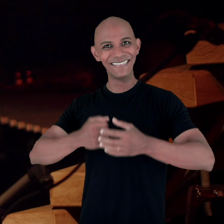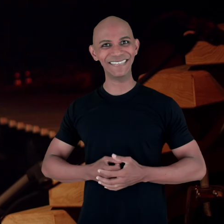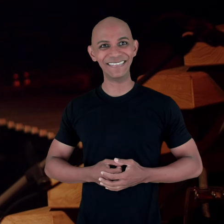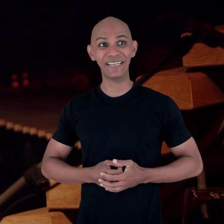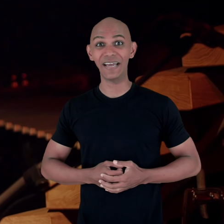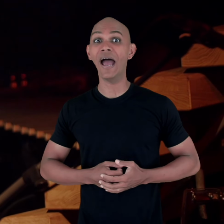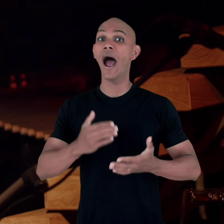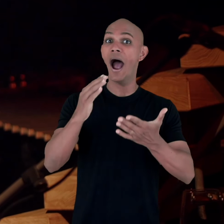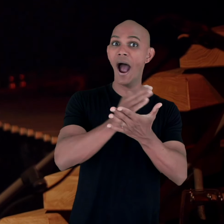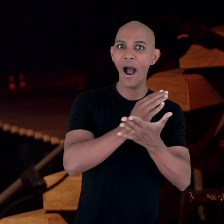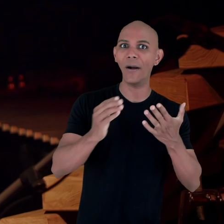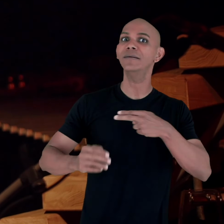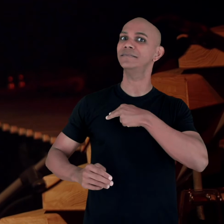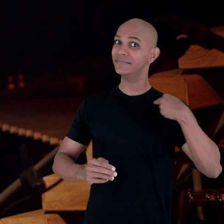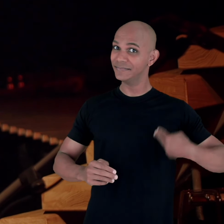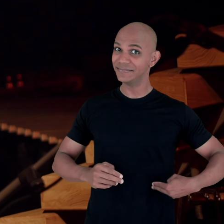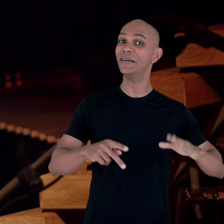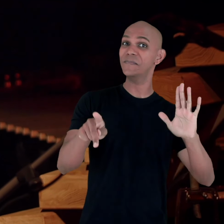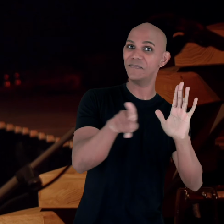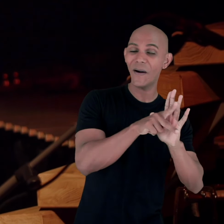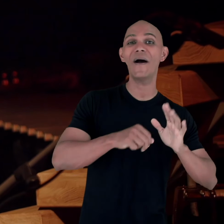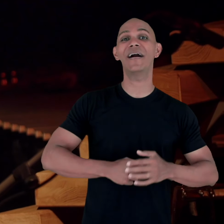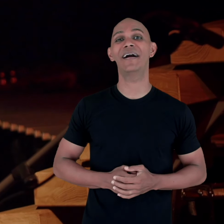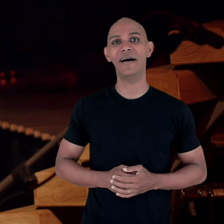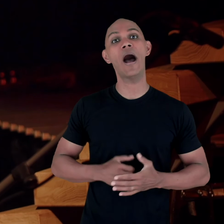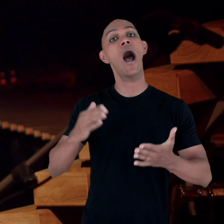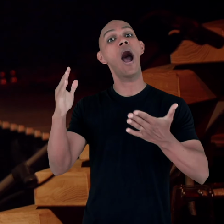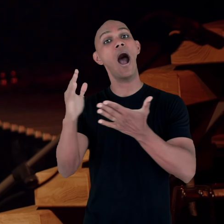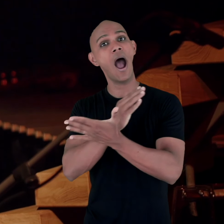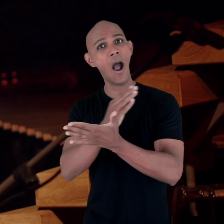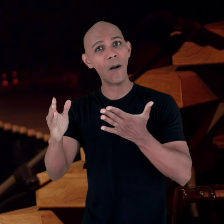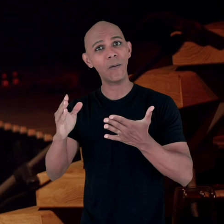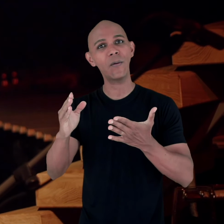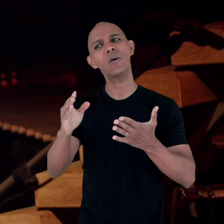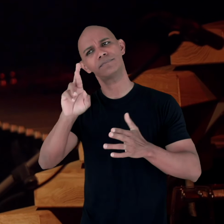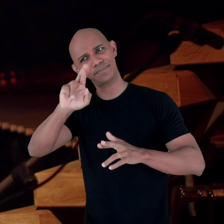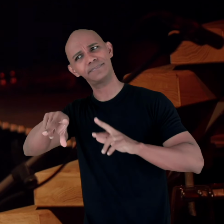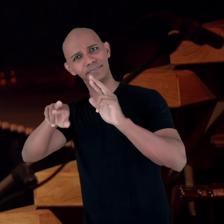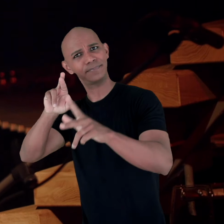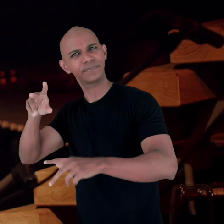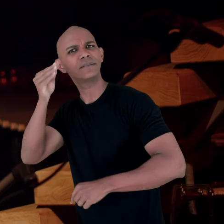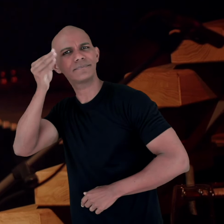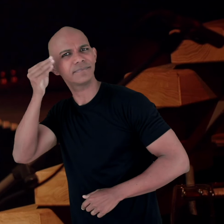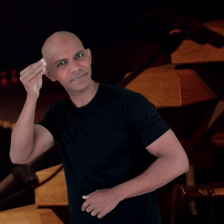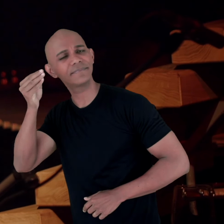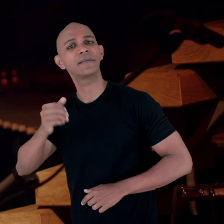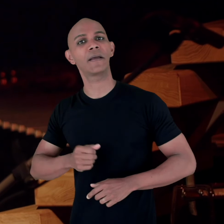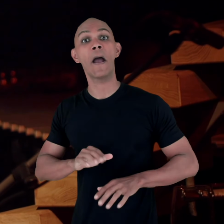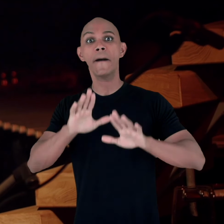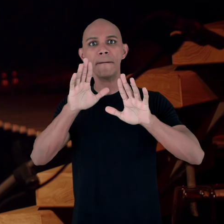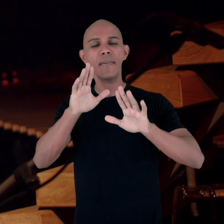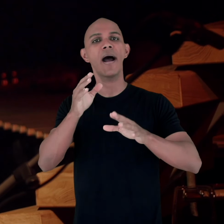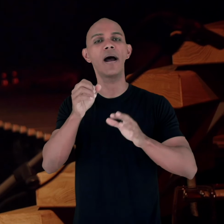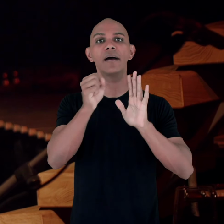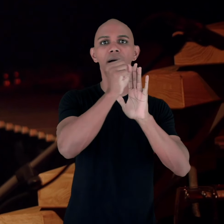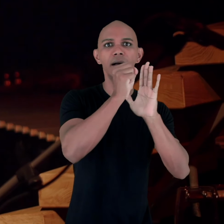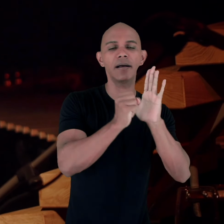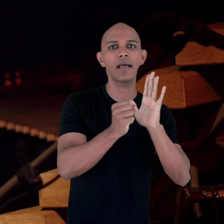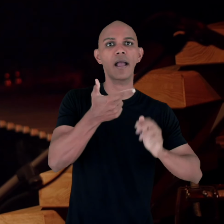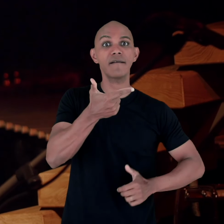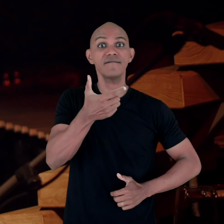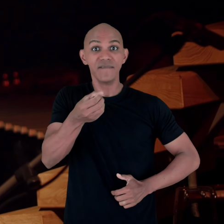ele reúne compositores chineses ou compositores que, de certa maneira, nasceram na